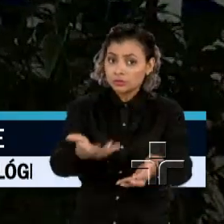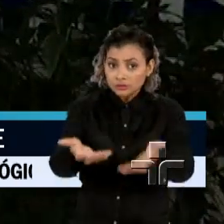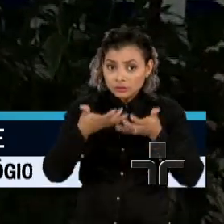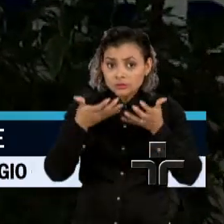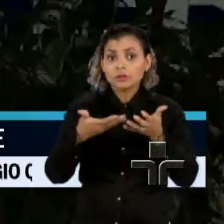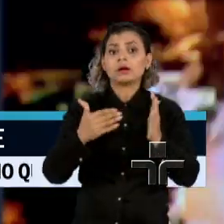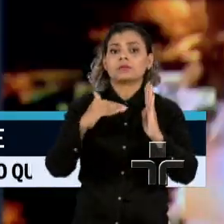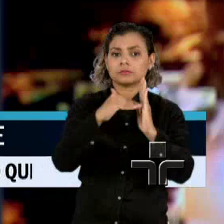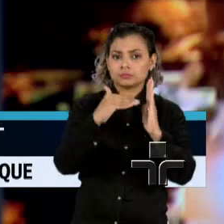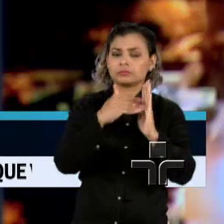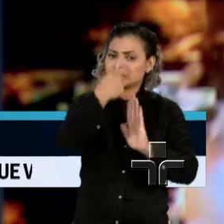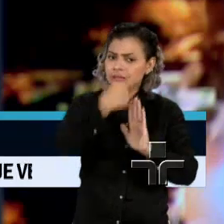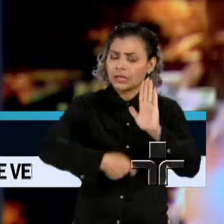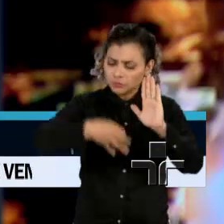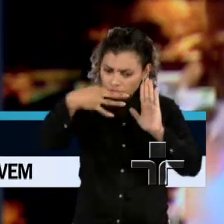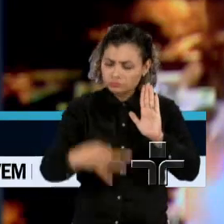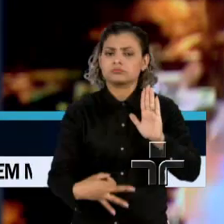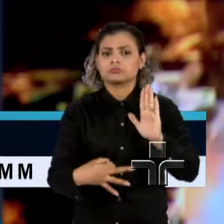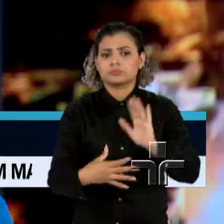Senado da República.